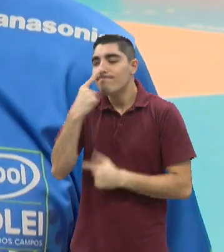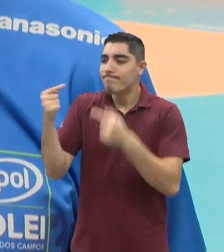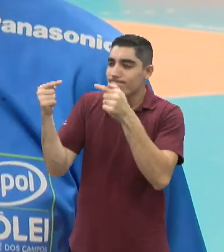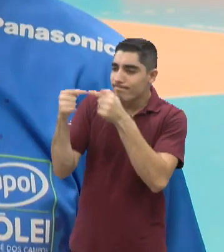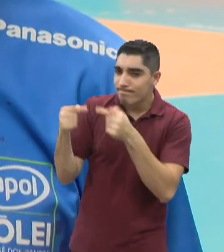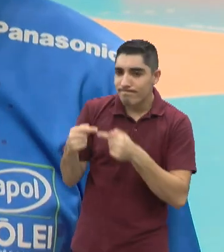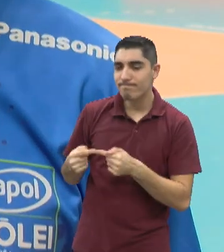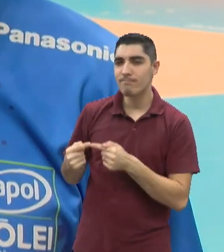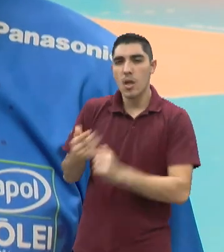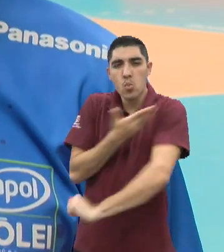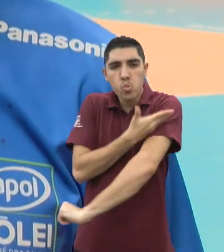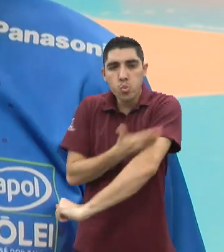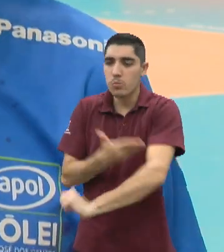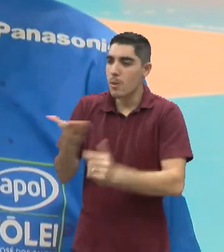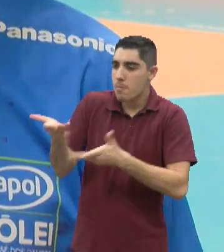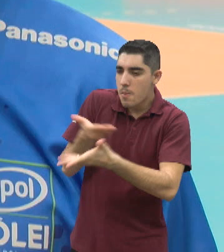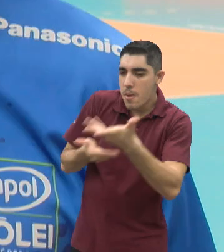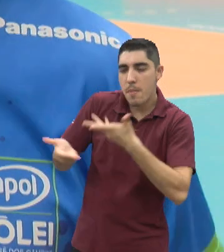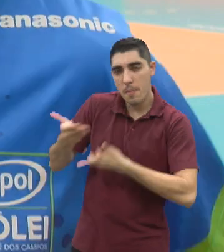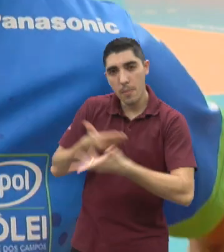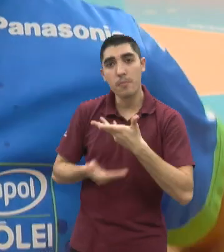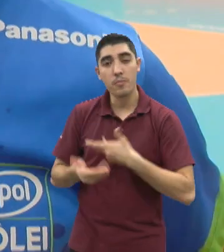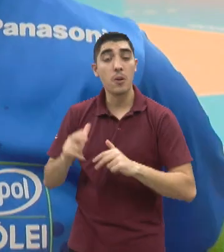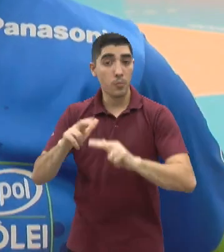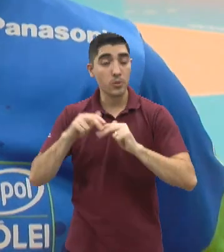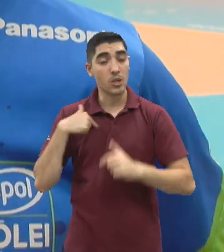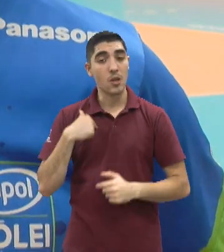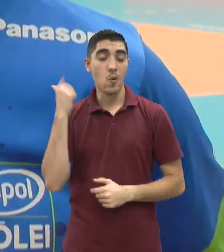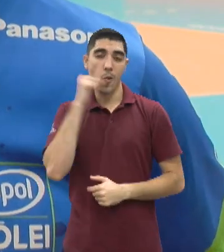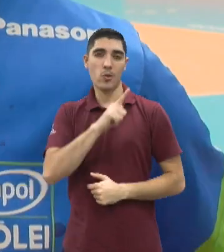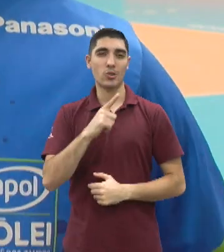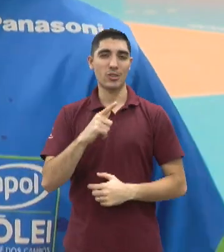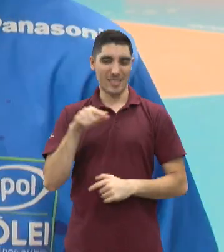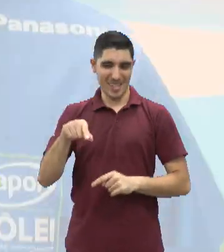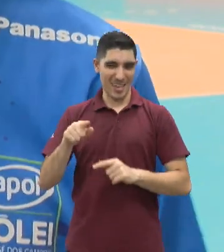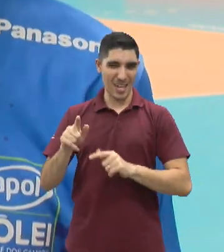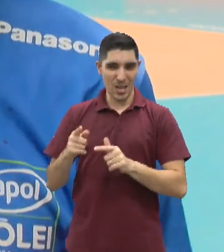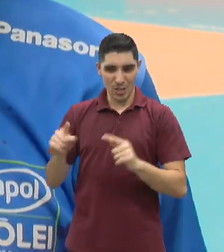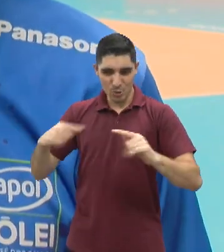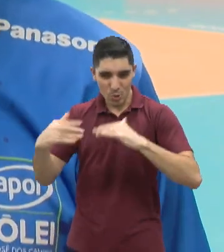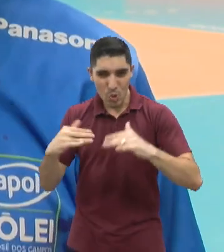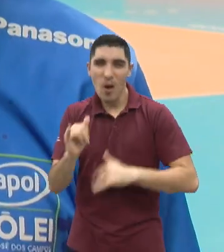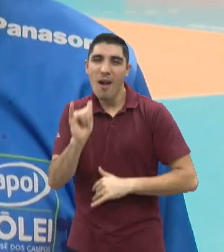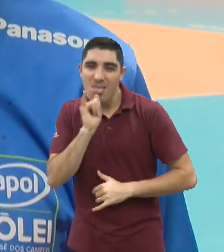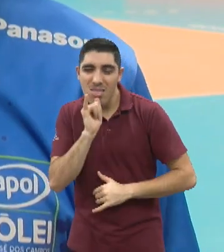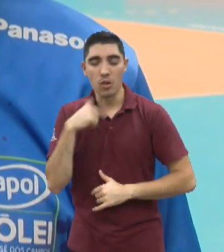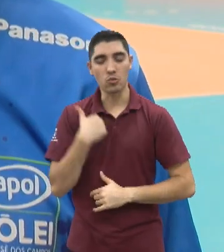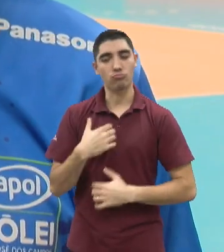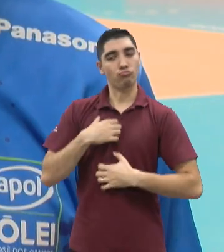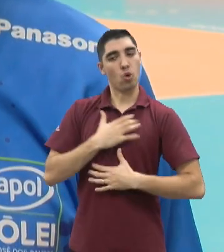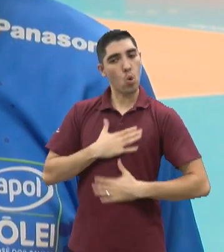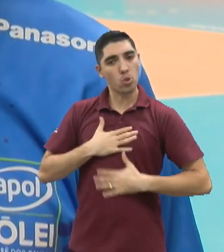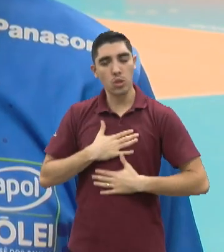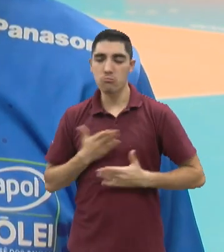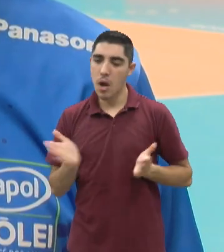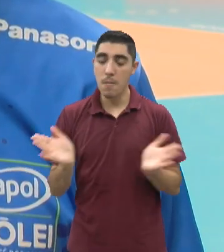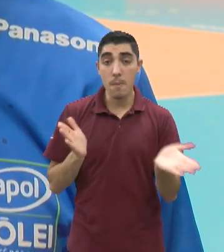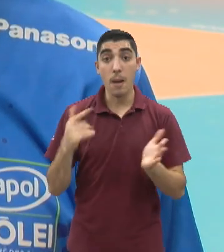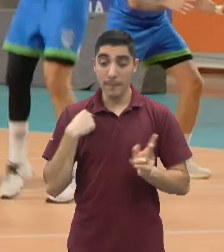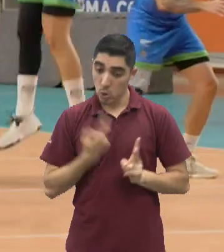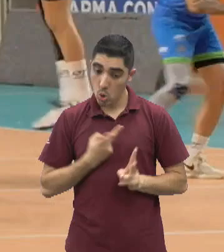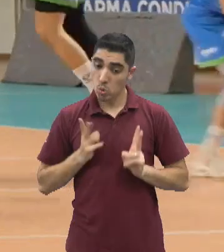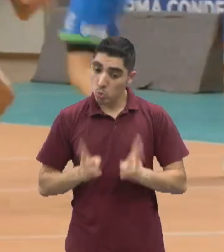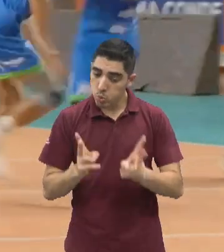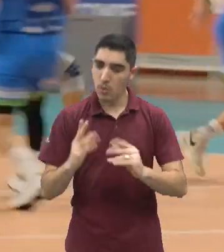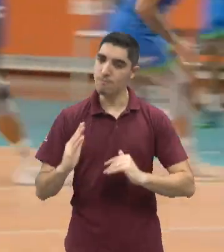não é a mesma coisa, mas por lo menos sentir um pouco o jogo, continuar entrosando, continuar melhorando, acho que